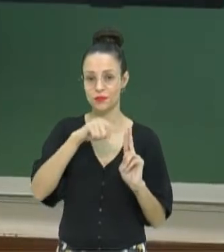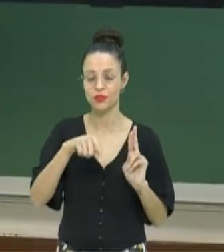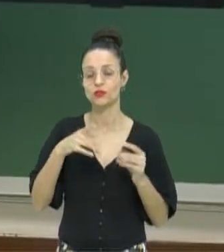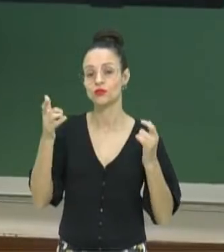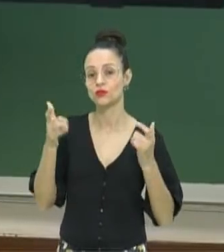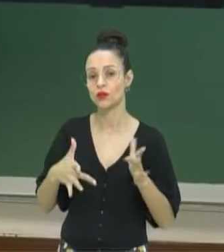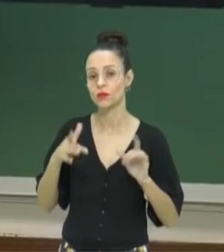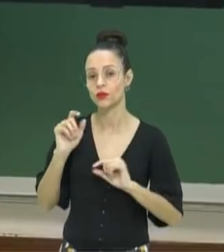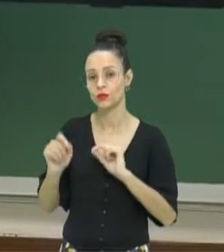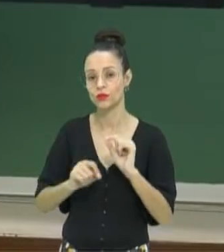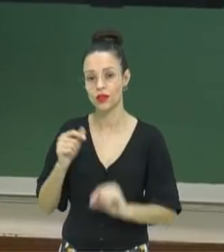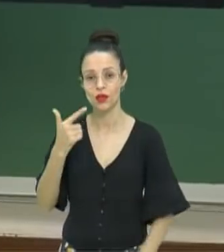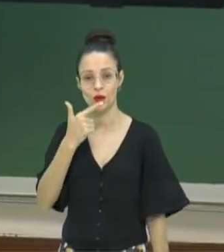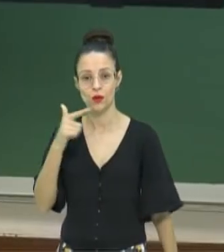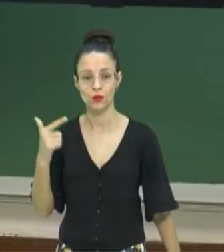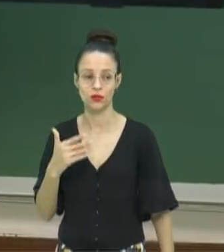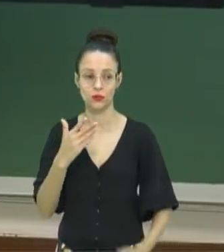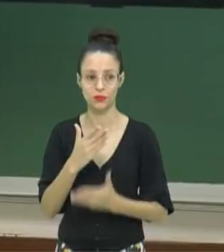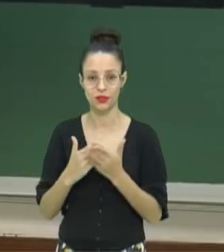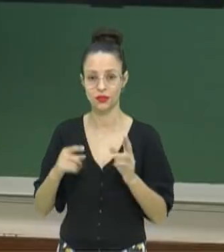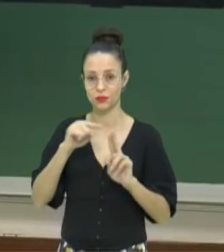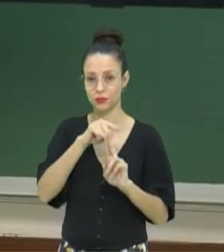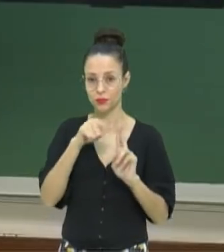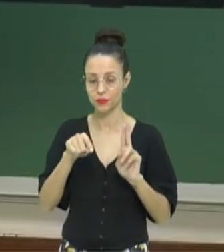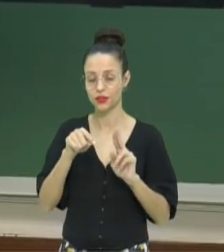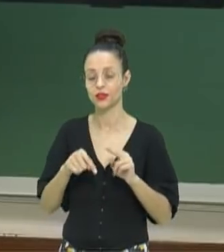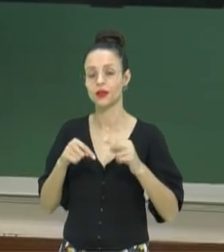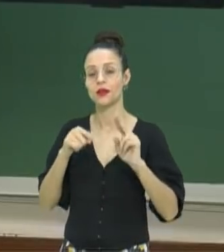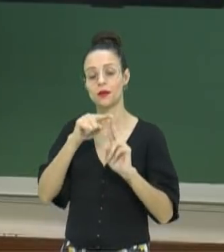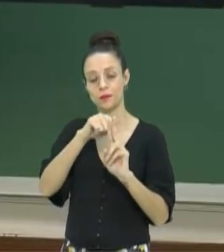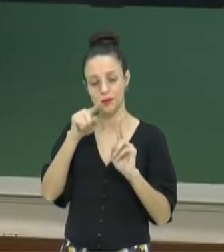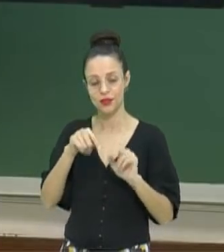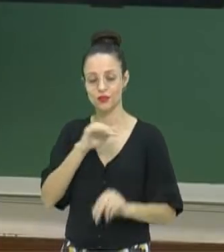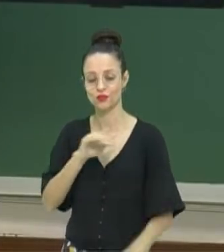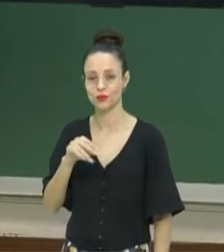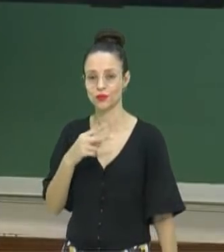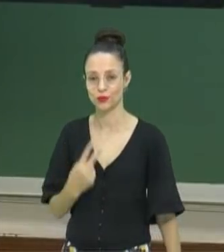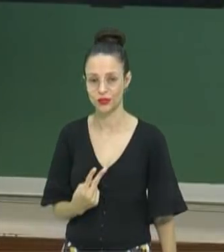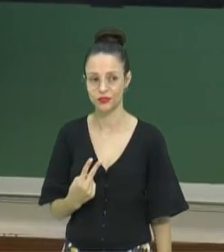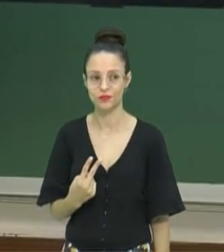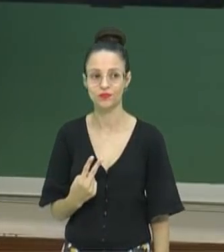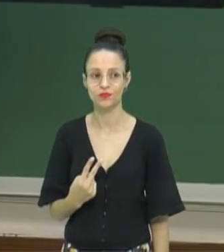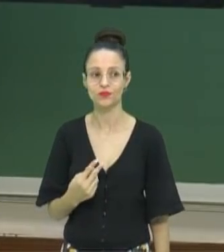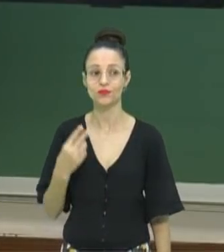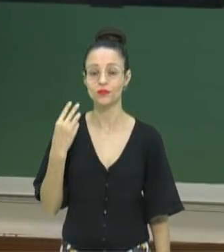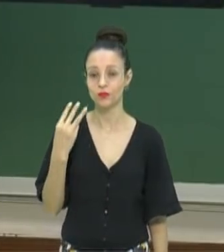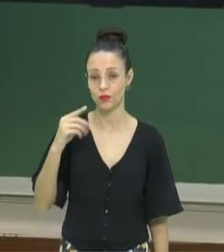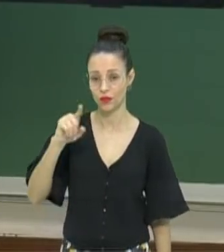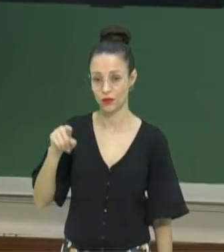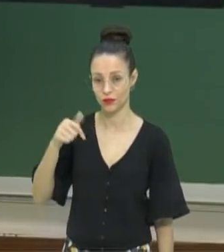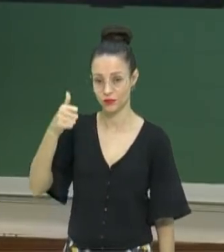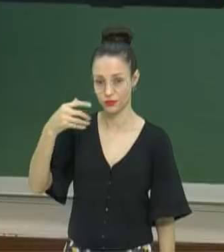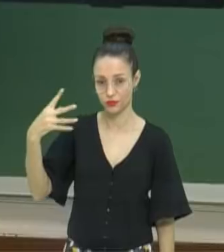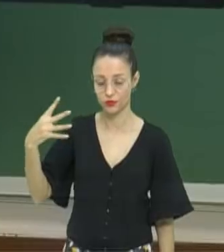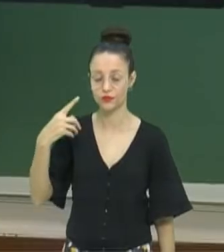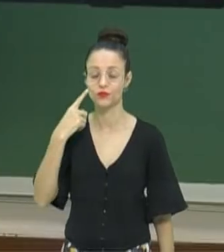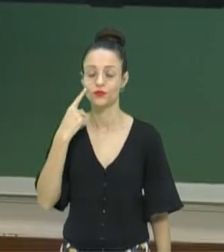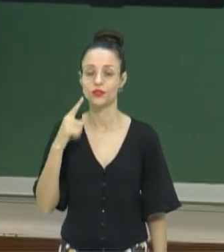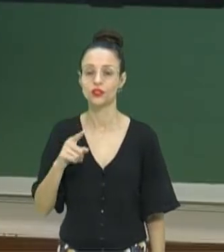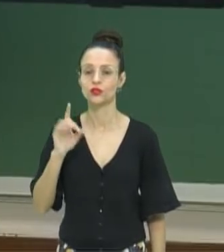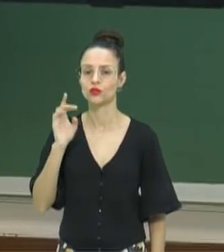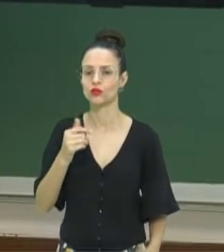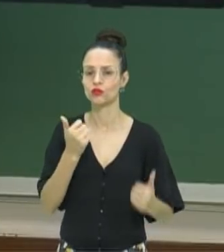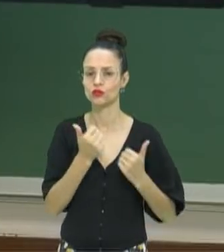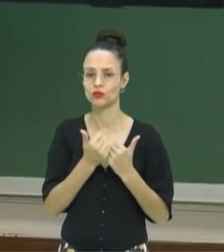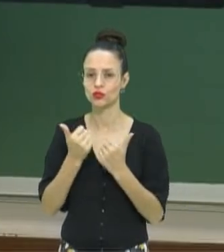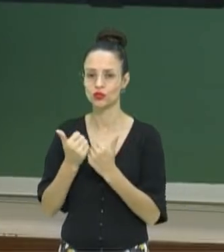sobra? A outra metade do π, π sobre 2. E o π é 3,14. Reparem que eu só vou substituir o